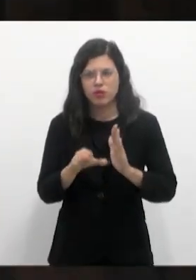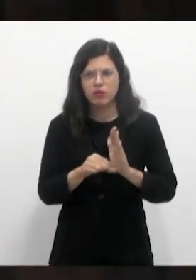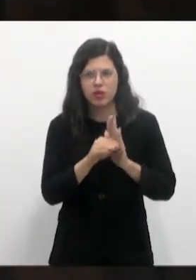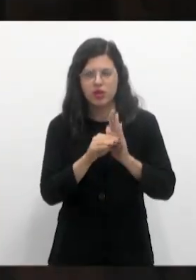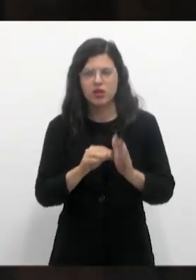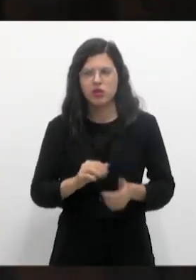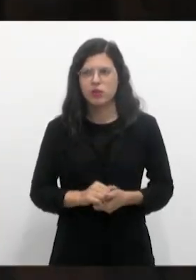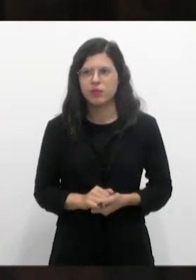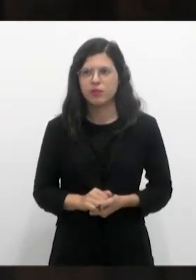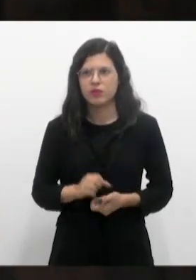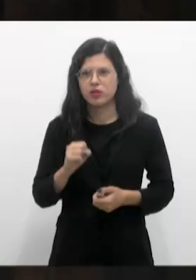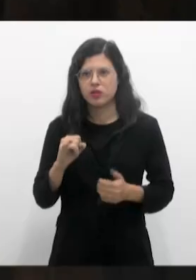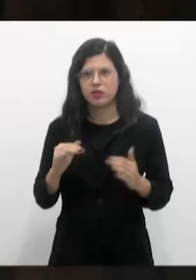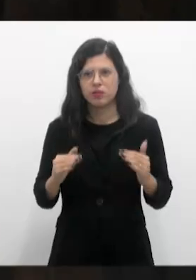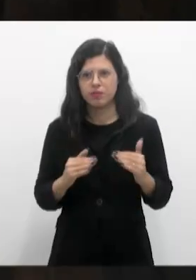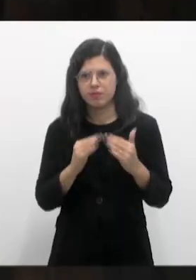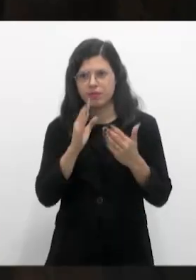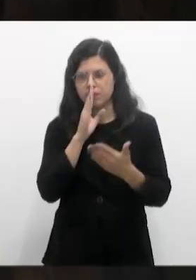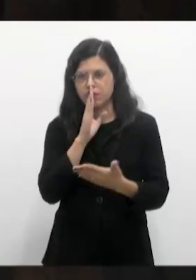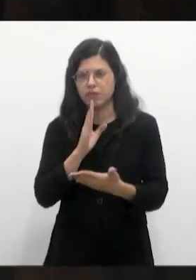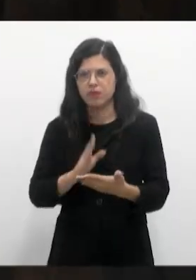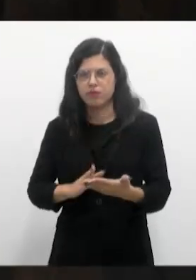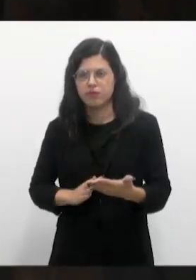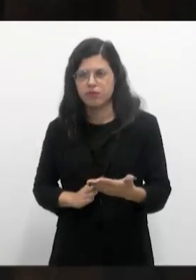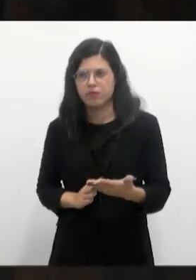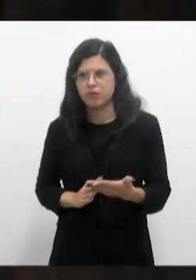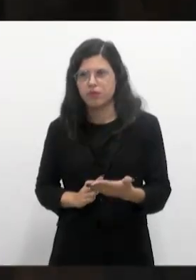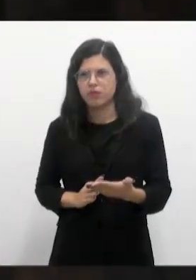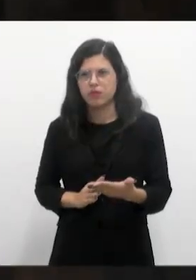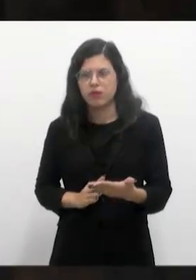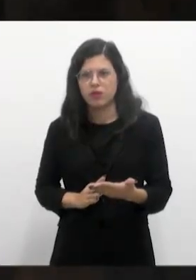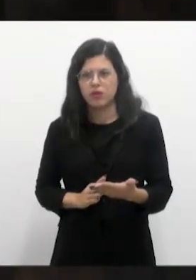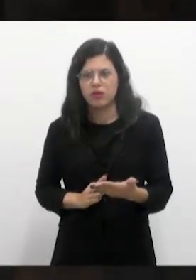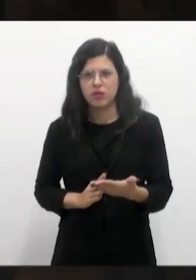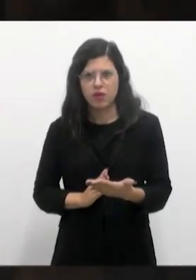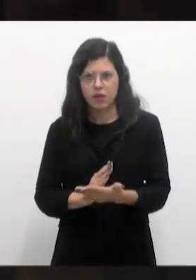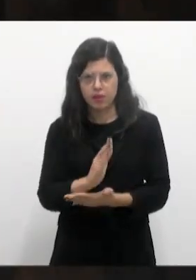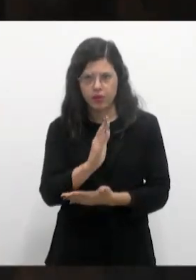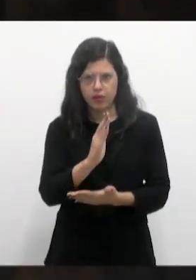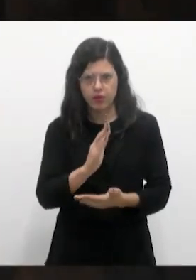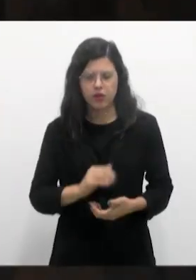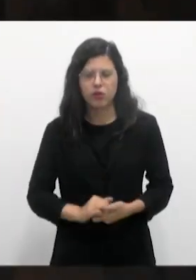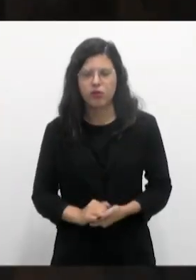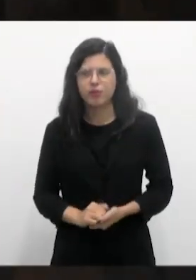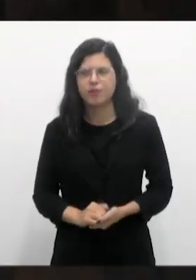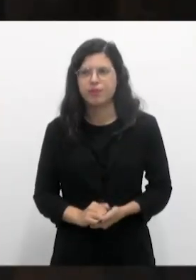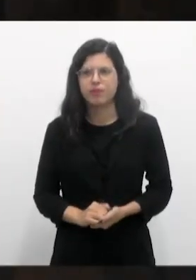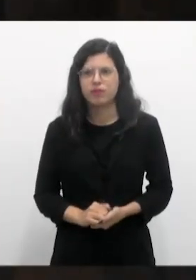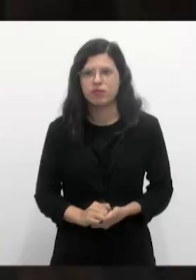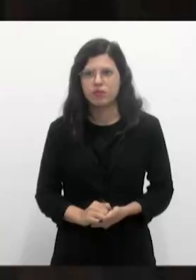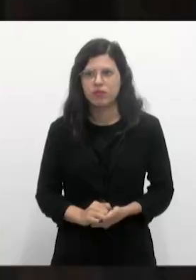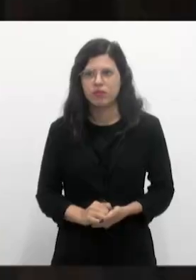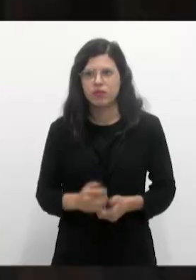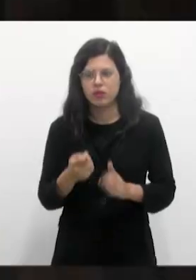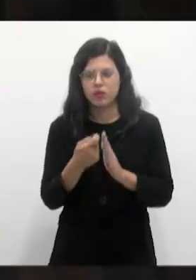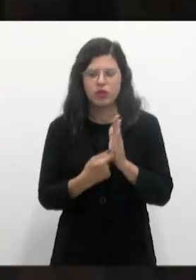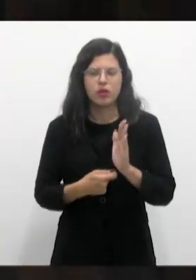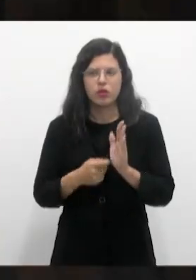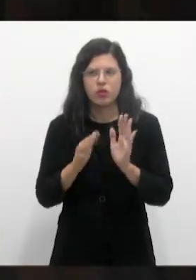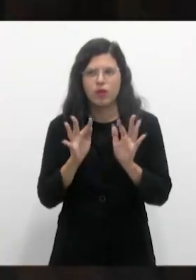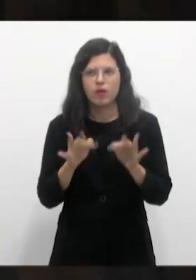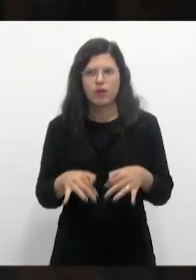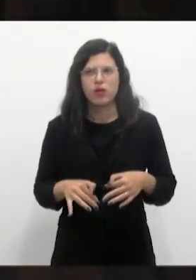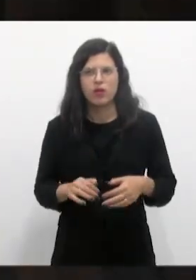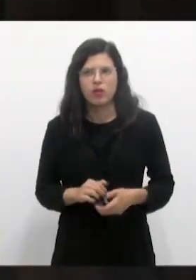emendado. Os senhores que aprovam permaneçam como estão. Aprovado a redação do